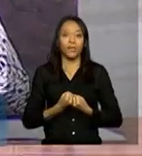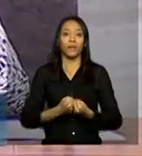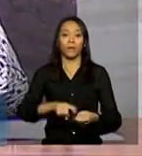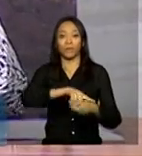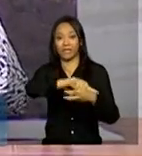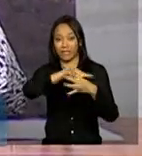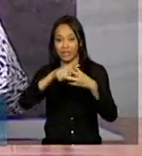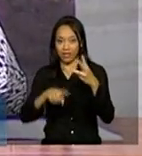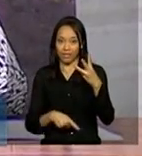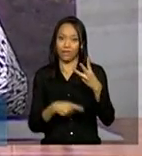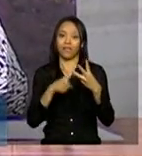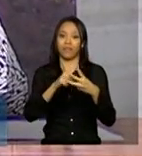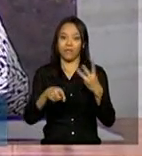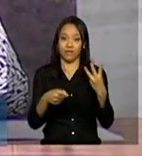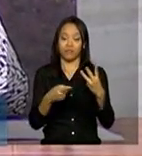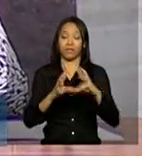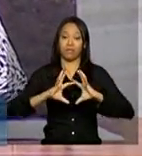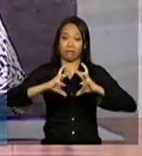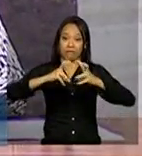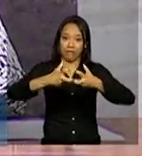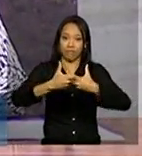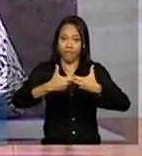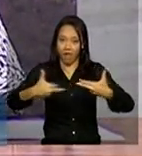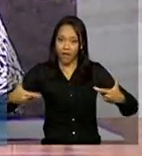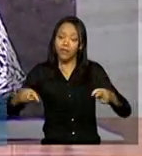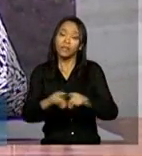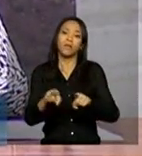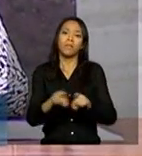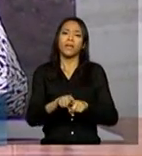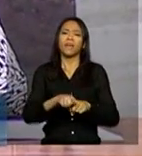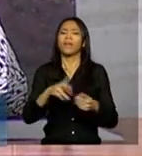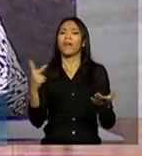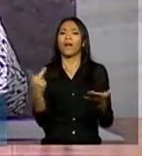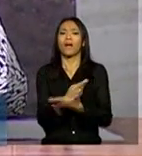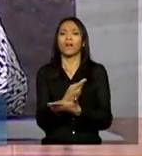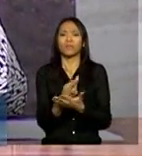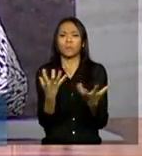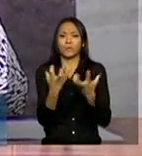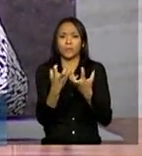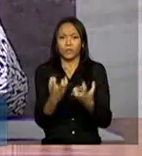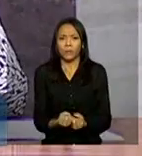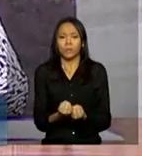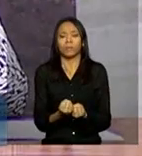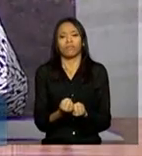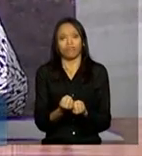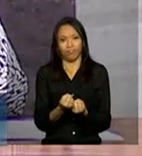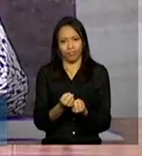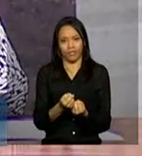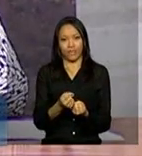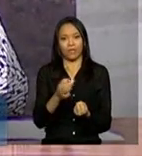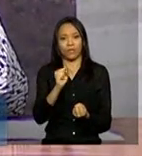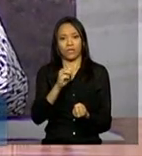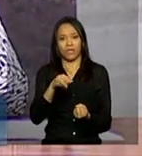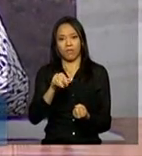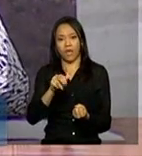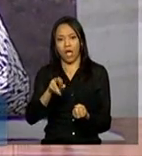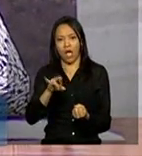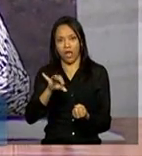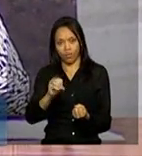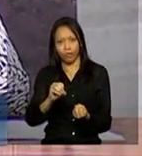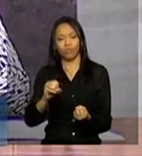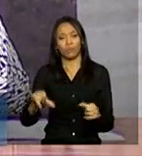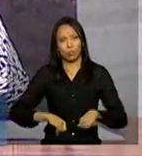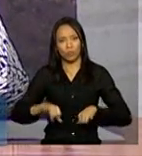3 primeiras máquinas e a região do semiárido do país, que passou por uma seca feroz, recebeu, apesar de